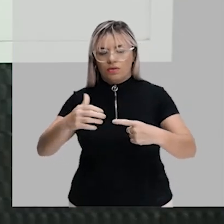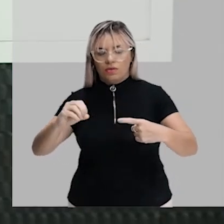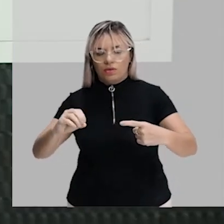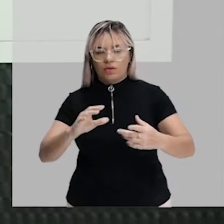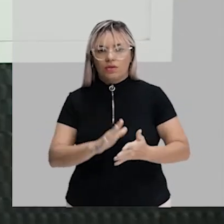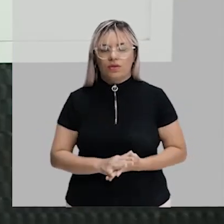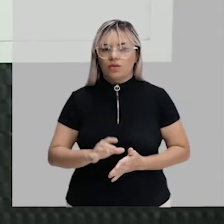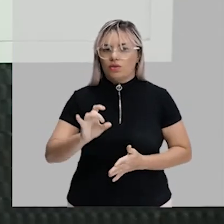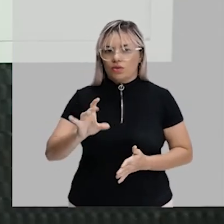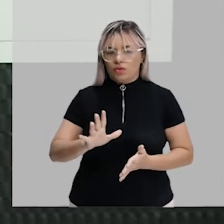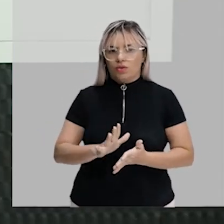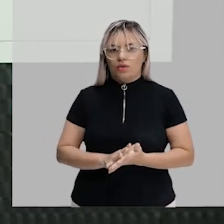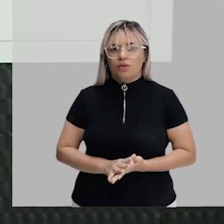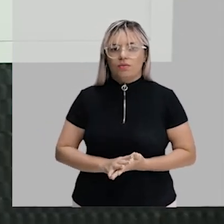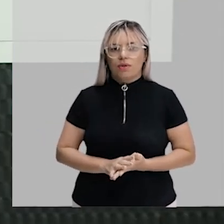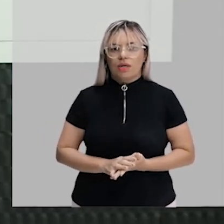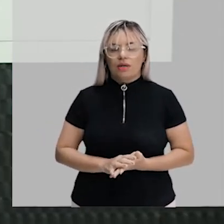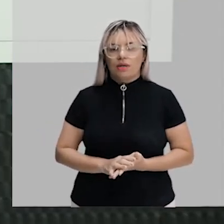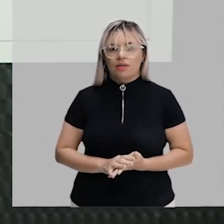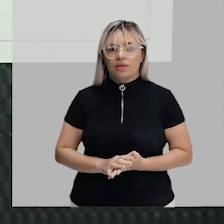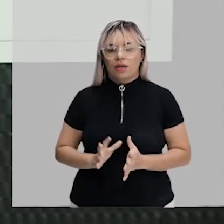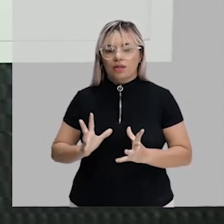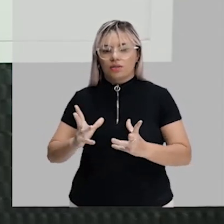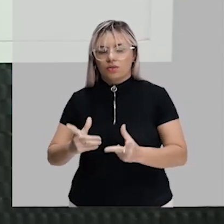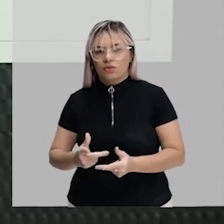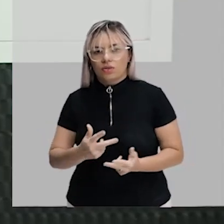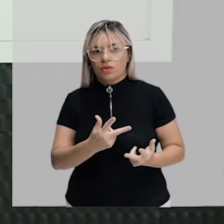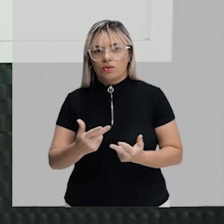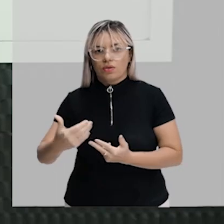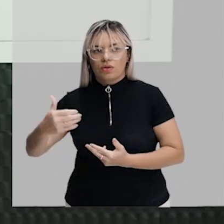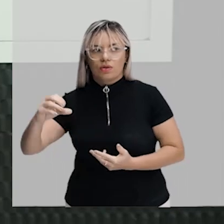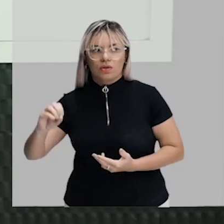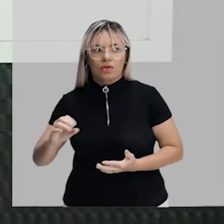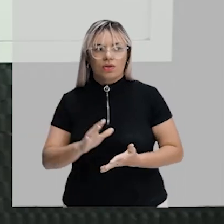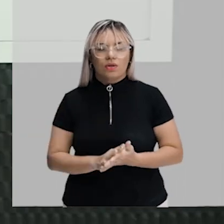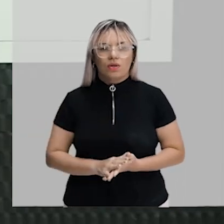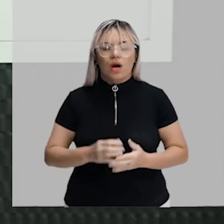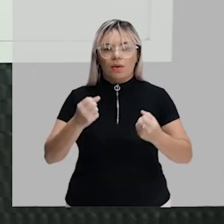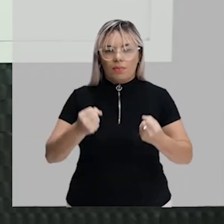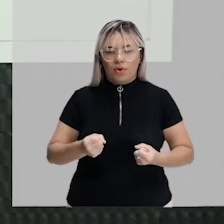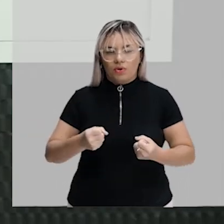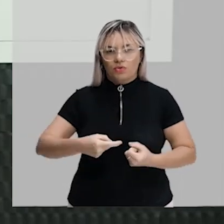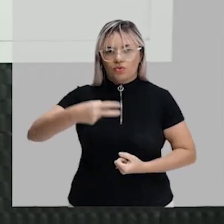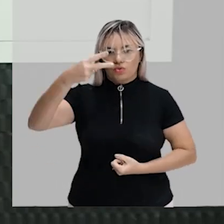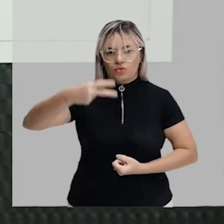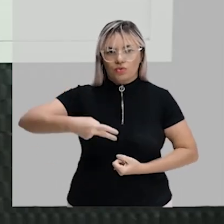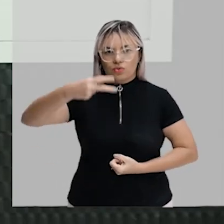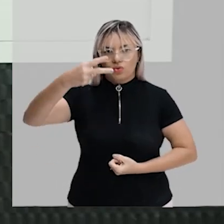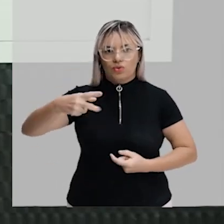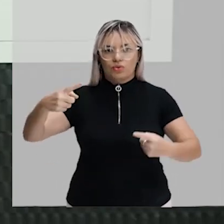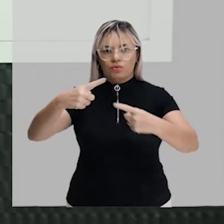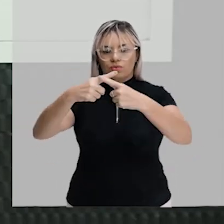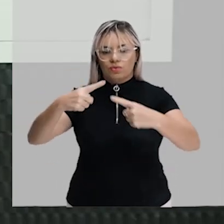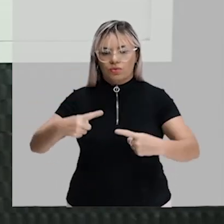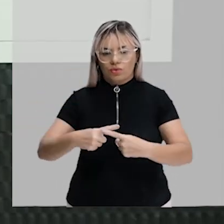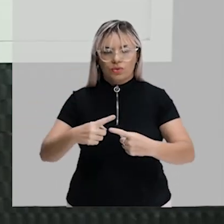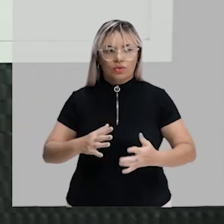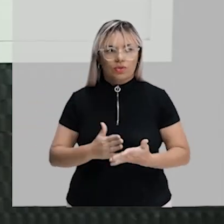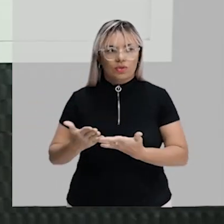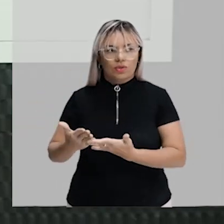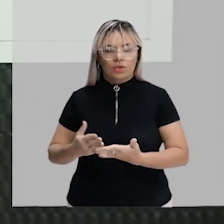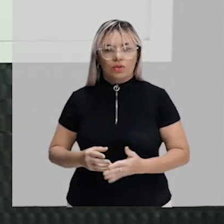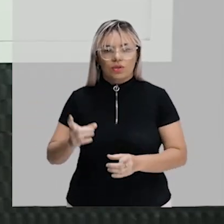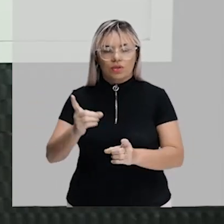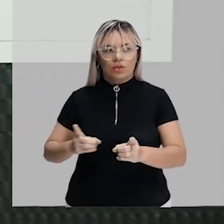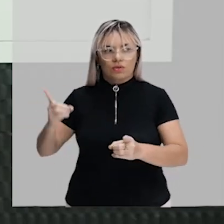multiplico por 10 para dar 100. Aí eu multiplico em cima e embaixo. Então você vai encontrar que isso aqui é igual a